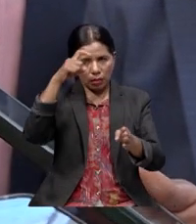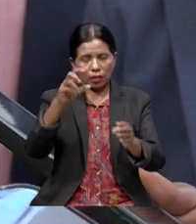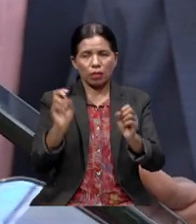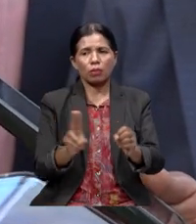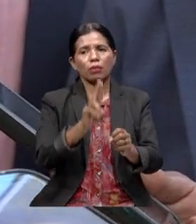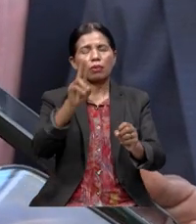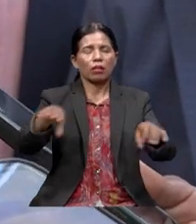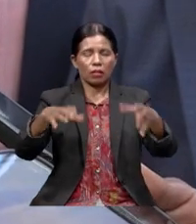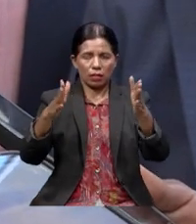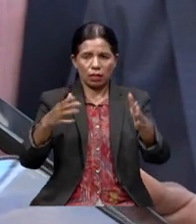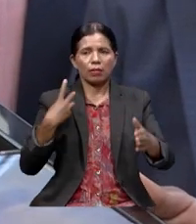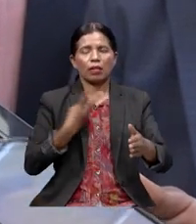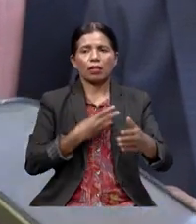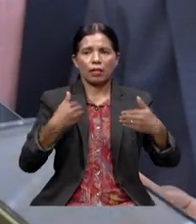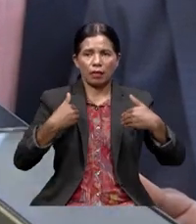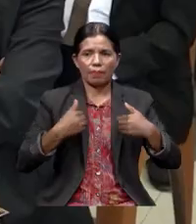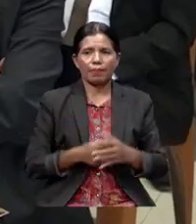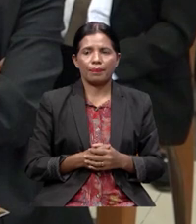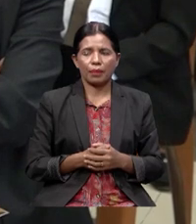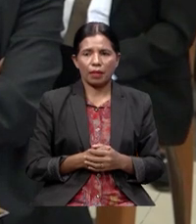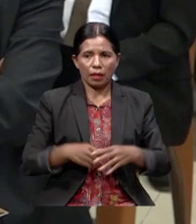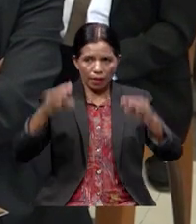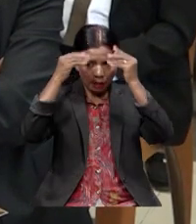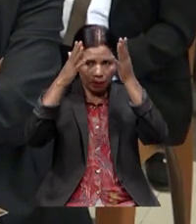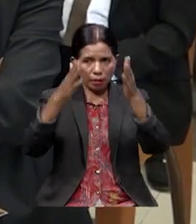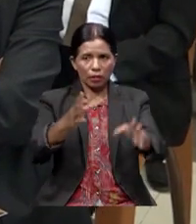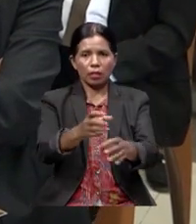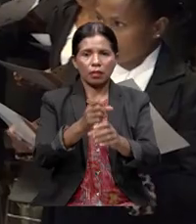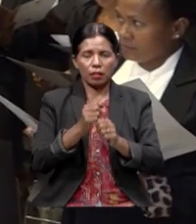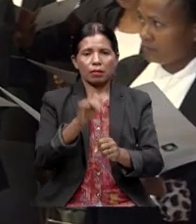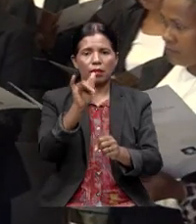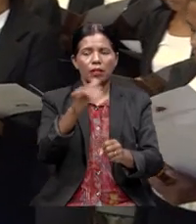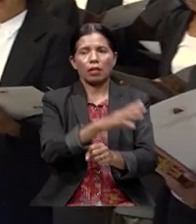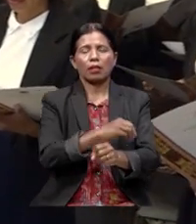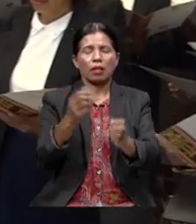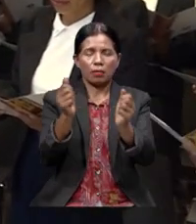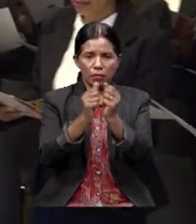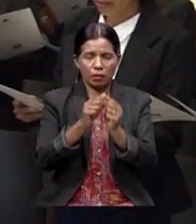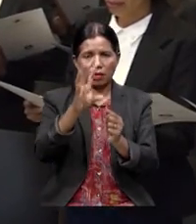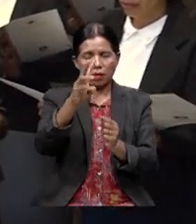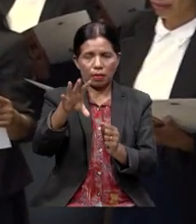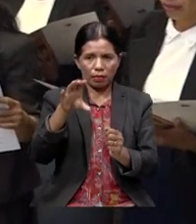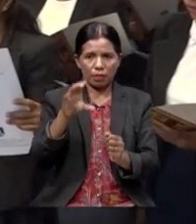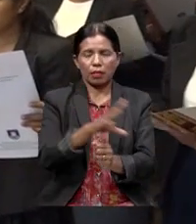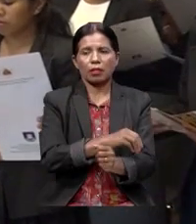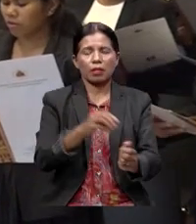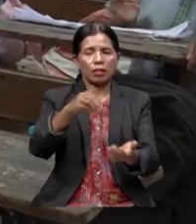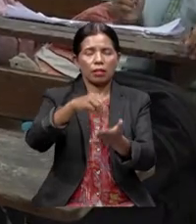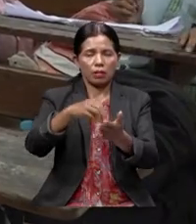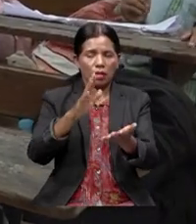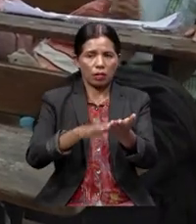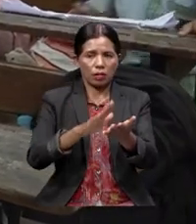gera recurso ne bema kita iha. Professor Bolsa Candidatura Sira Nebe Maximo Termo Aceitação Capose, Amutucatus Nel Resin, no se destaca para cada